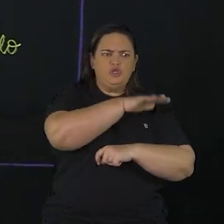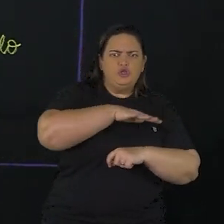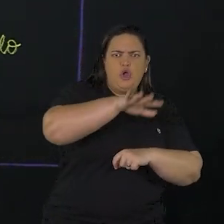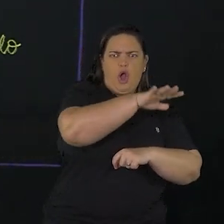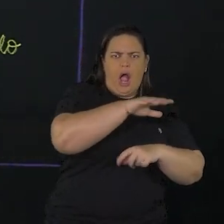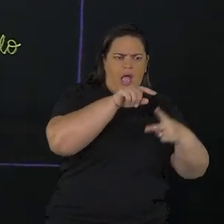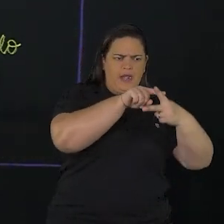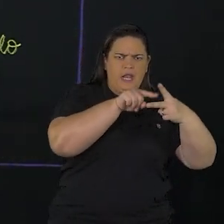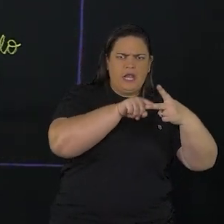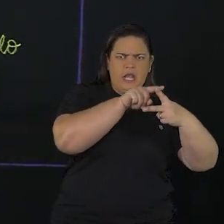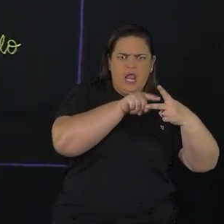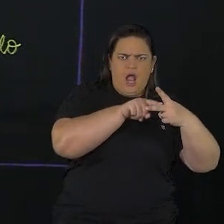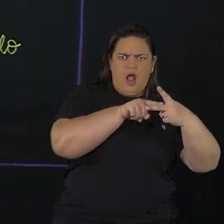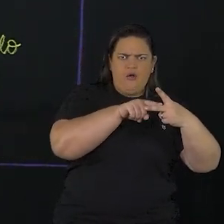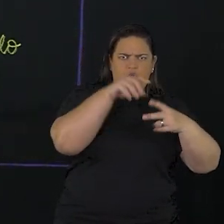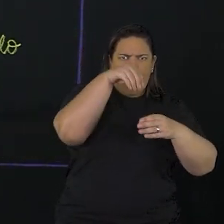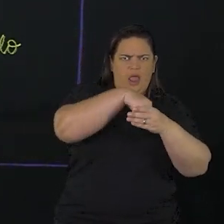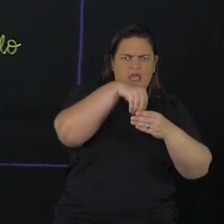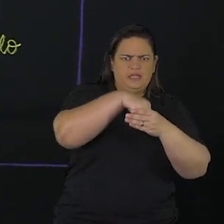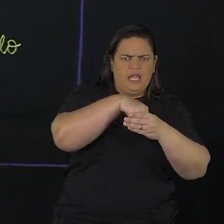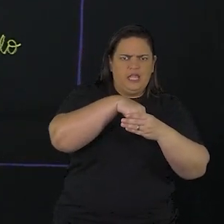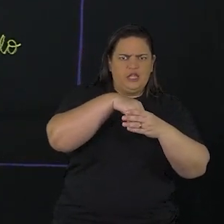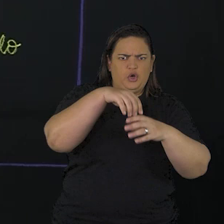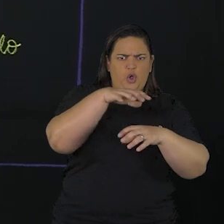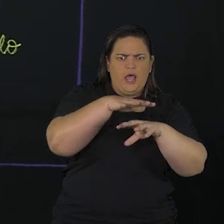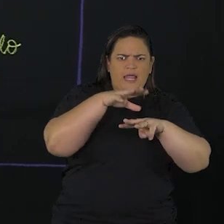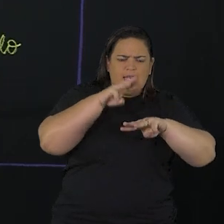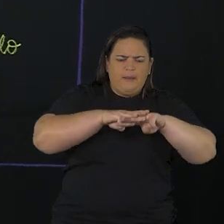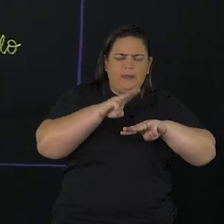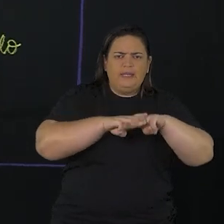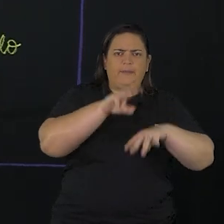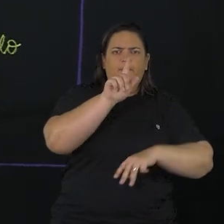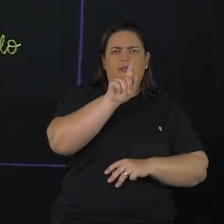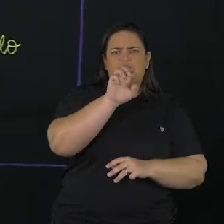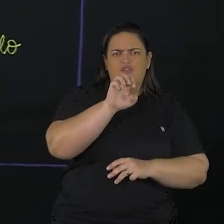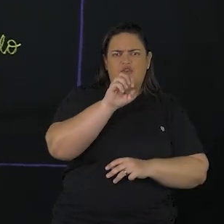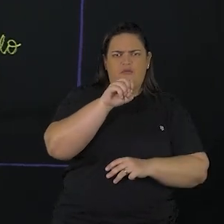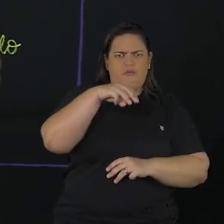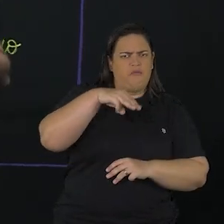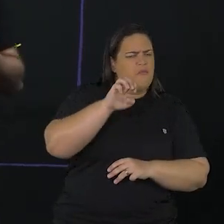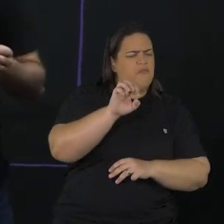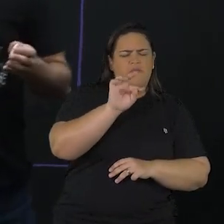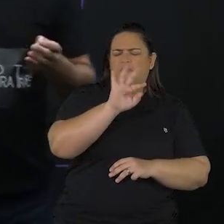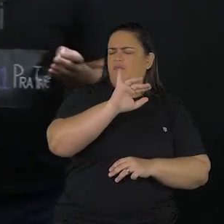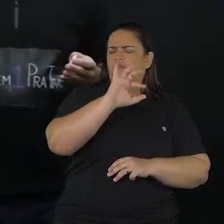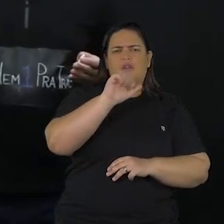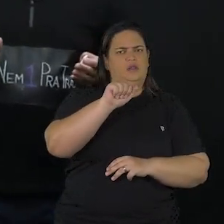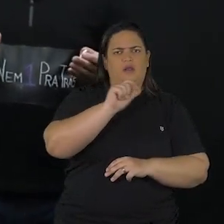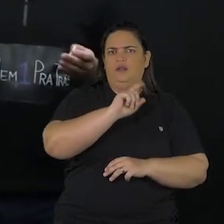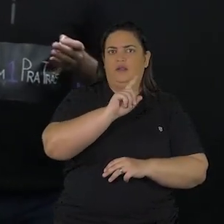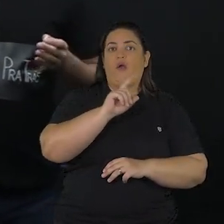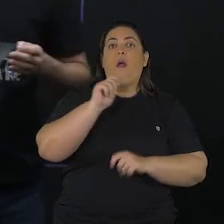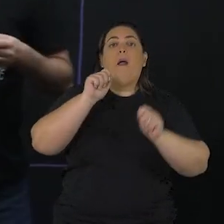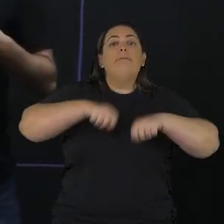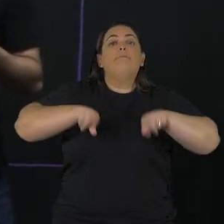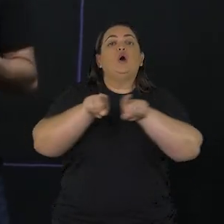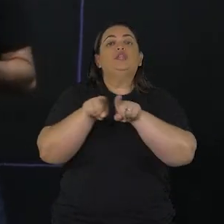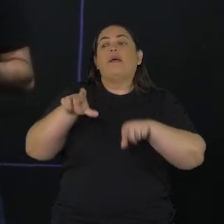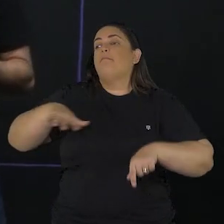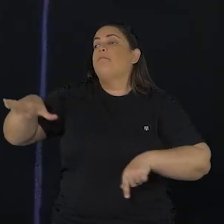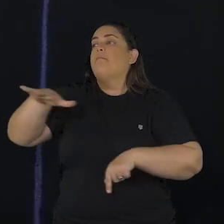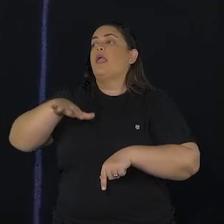na geometria. A gente pode utilizar também na posição cartográfica, por exemplo, né? Onde na aviação ela é